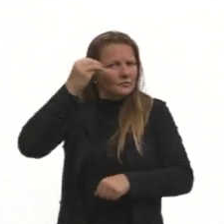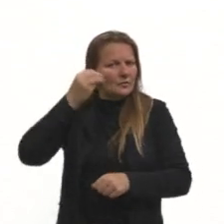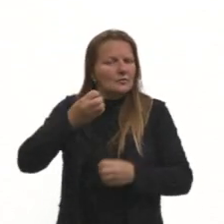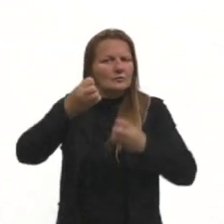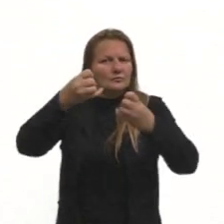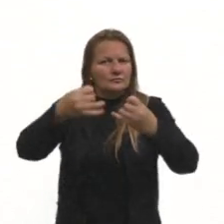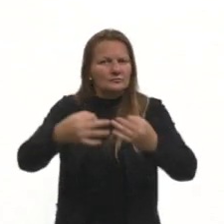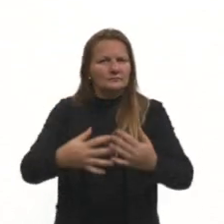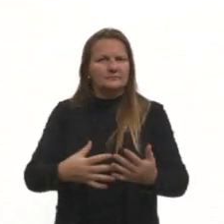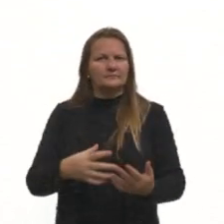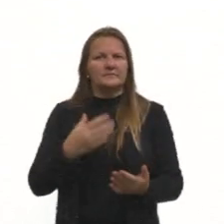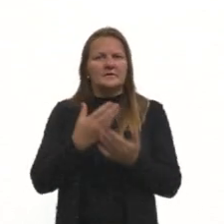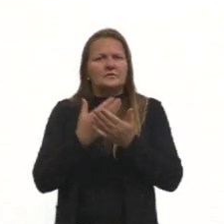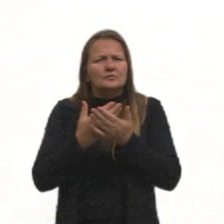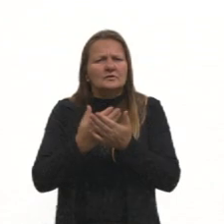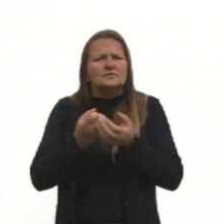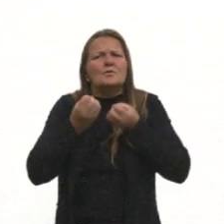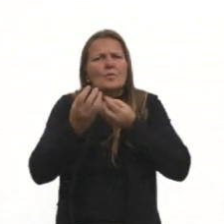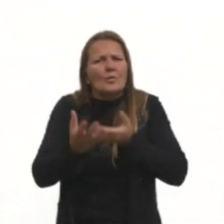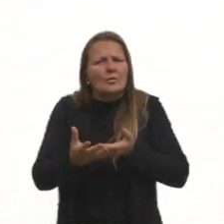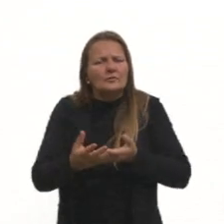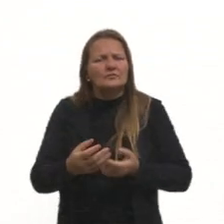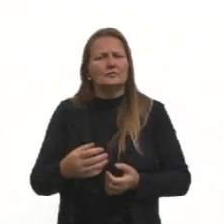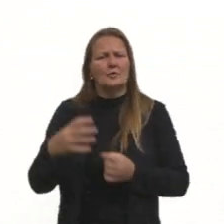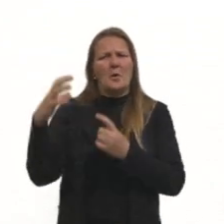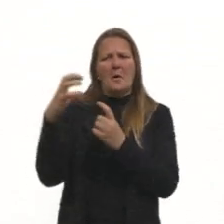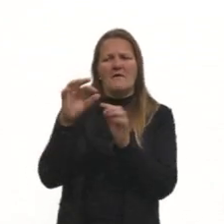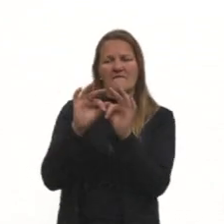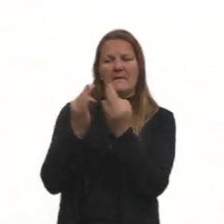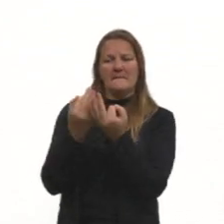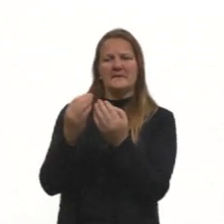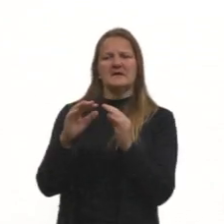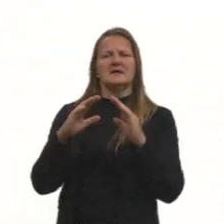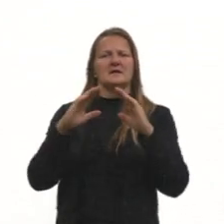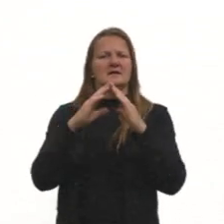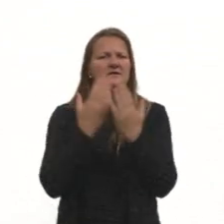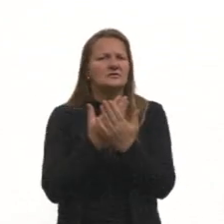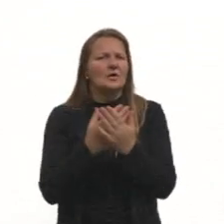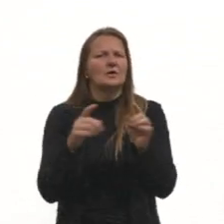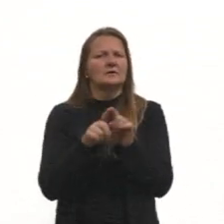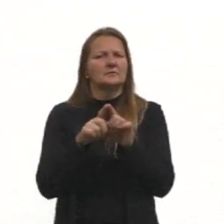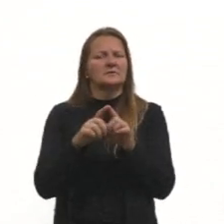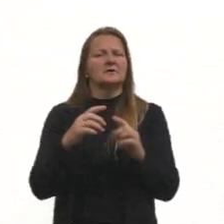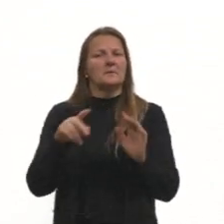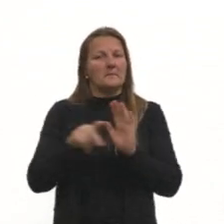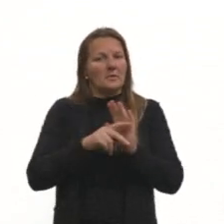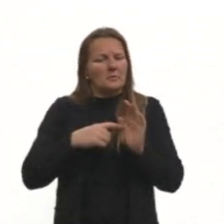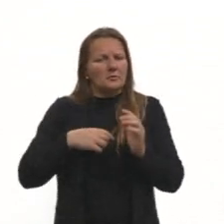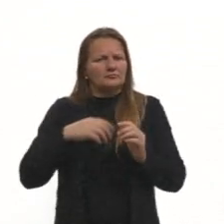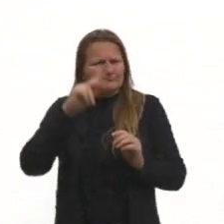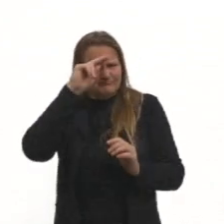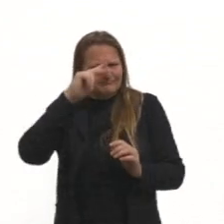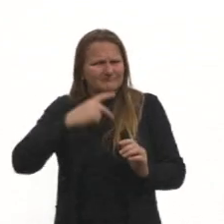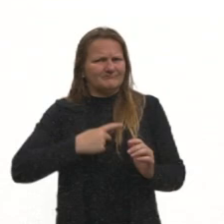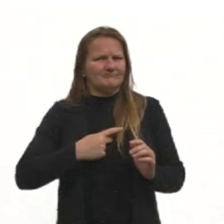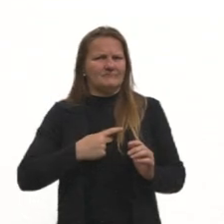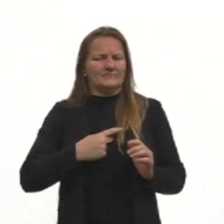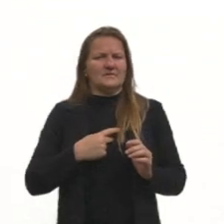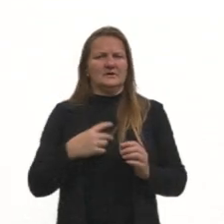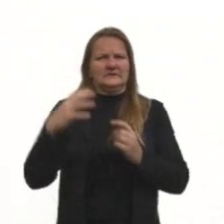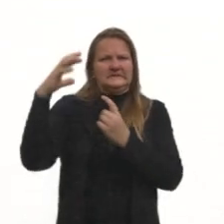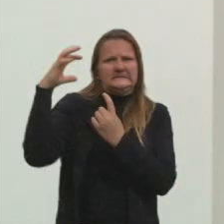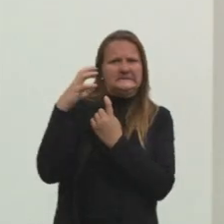pelos estudantes as pressões que são exercícios pelos pais escolas e principalmente por eles próprios então tem aquela Pressão Total